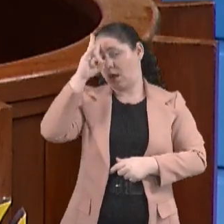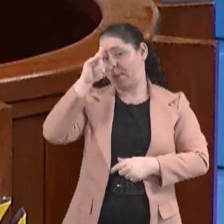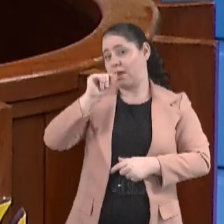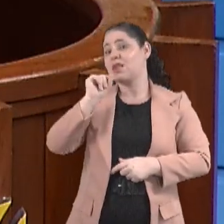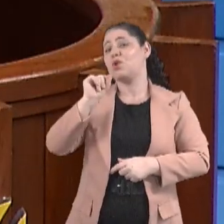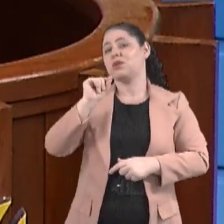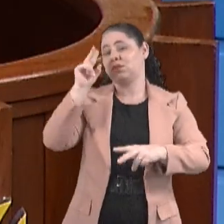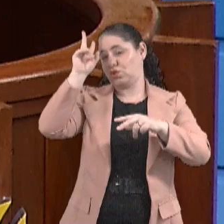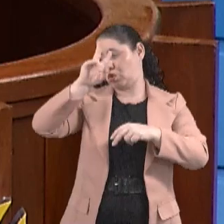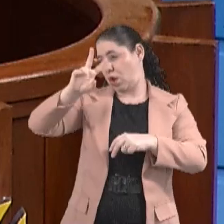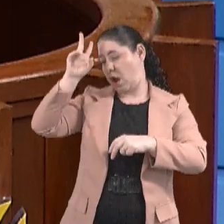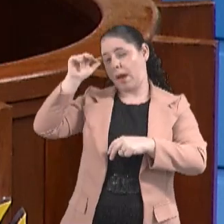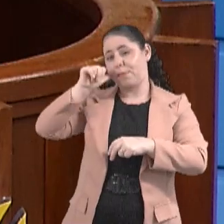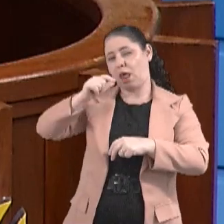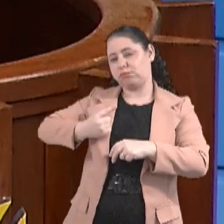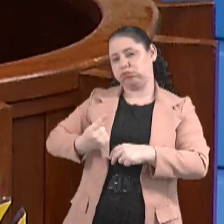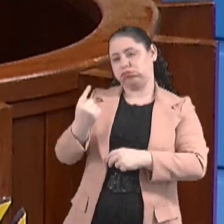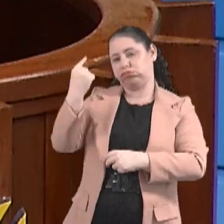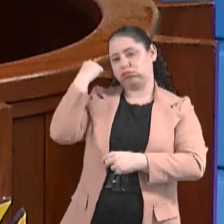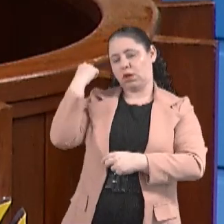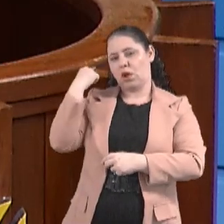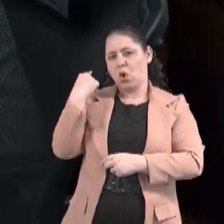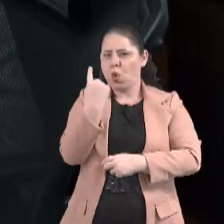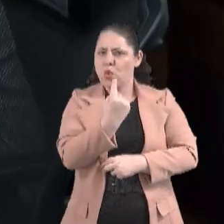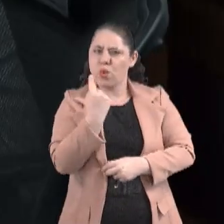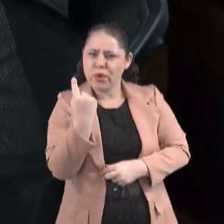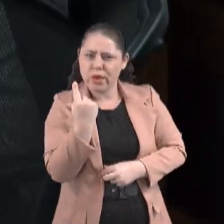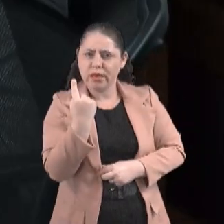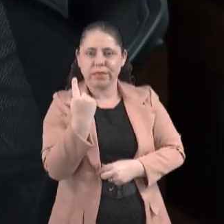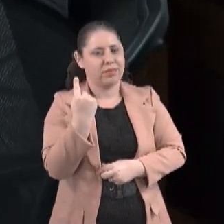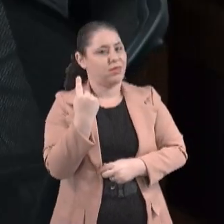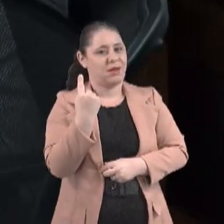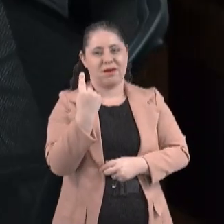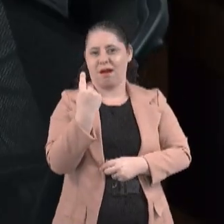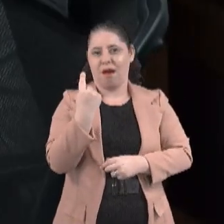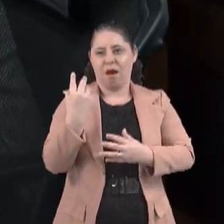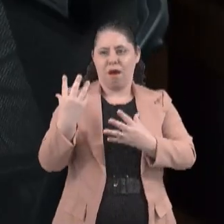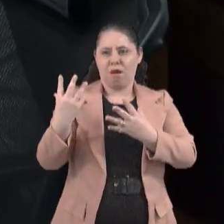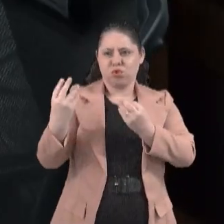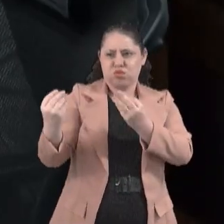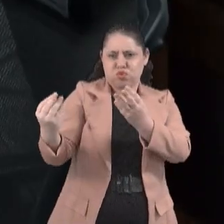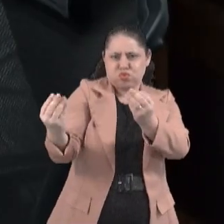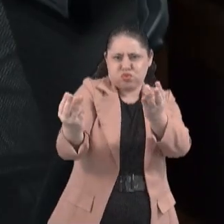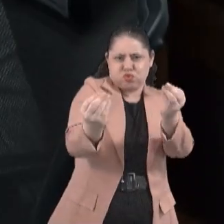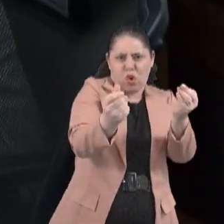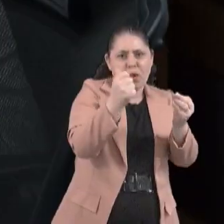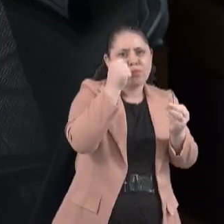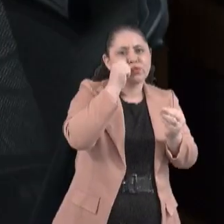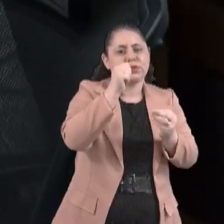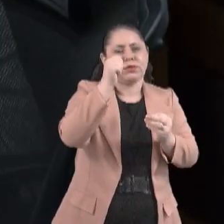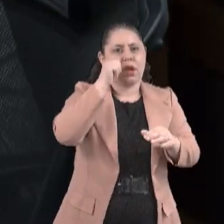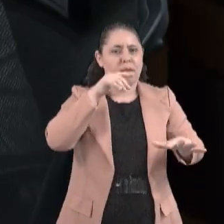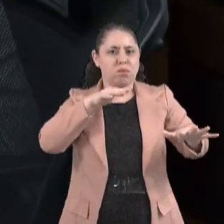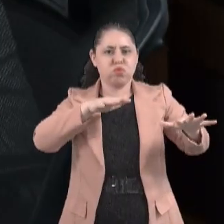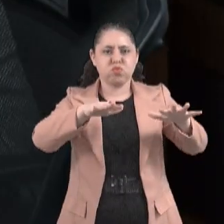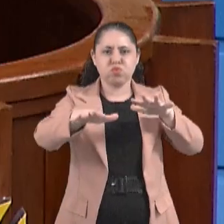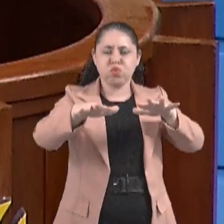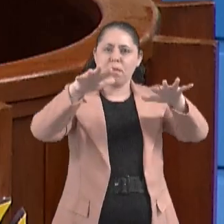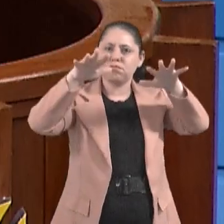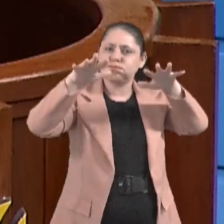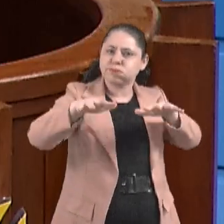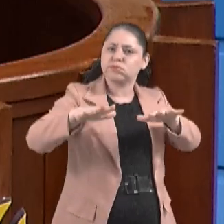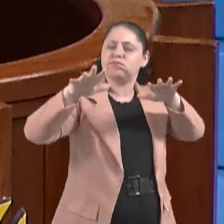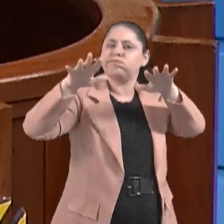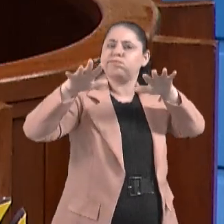que a história da Maria da Penha, ela não era uma história única. Muitas mulheres organizadas nos movimentos de